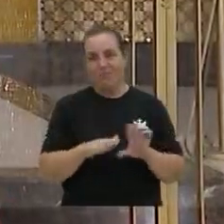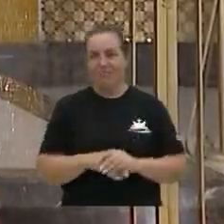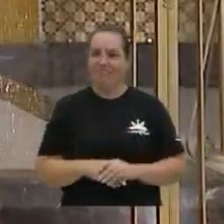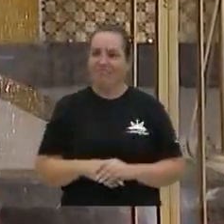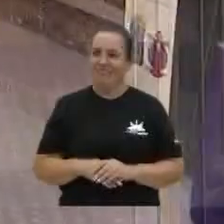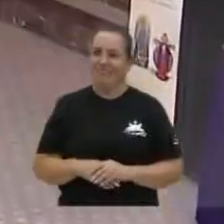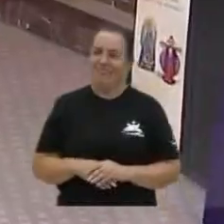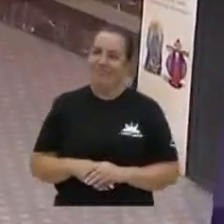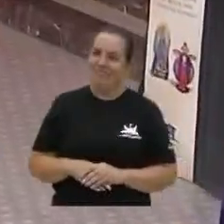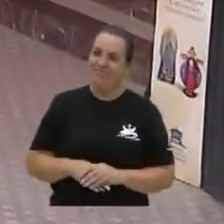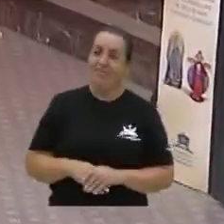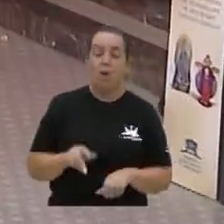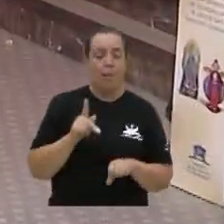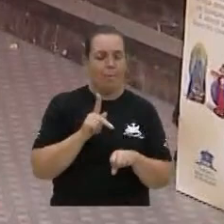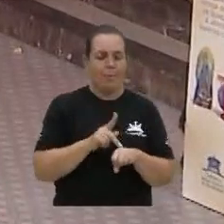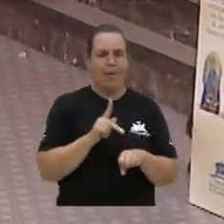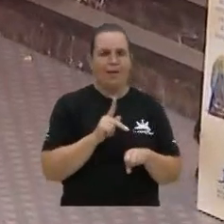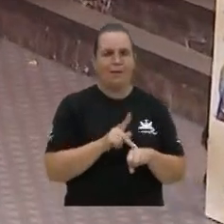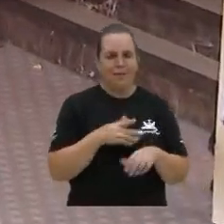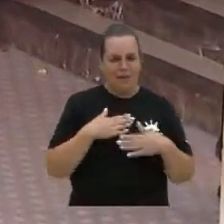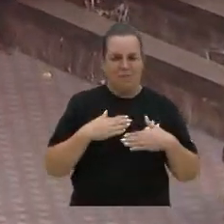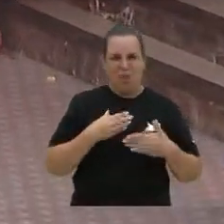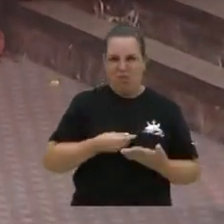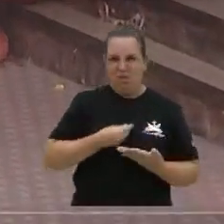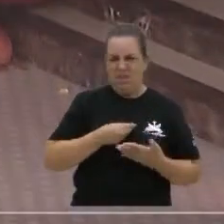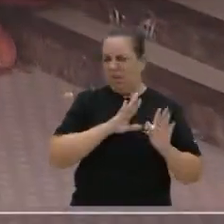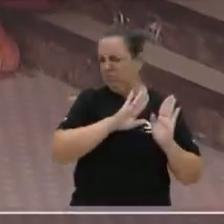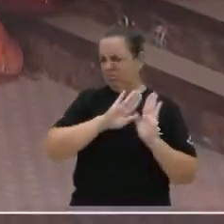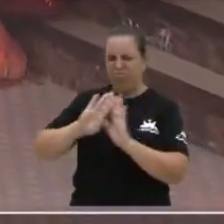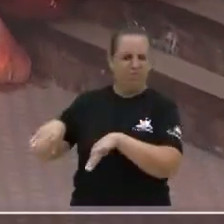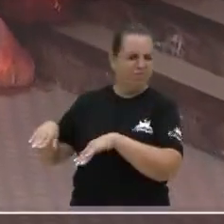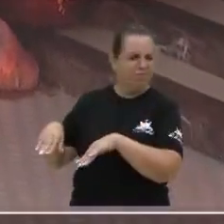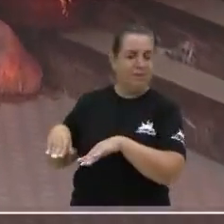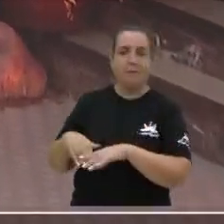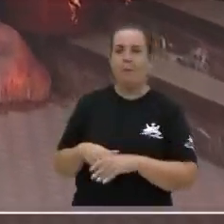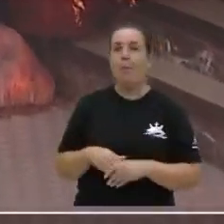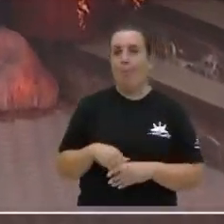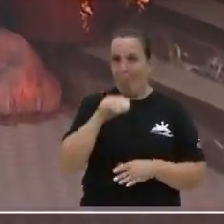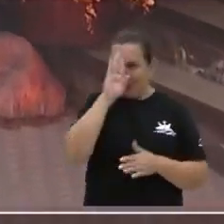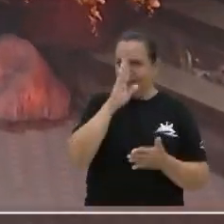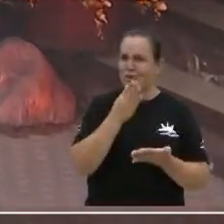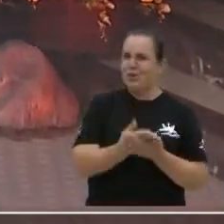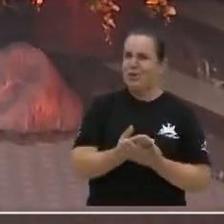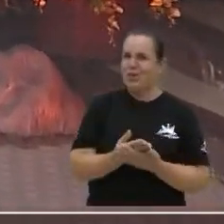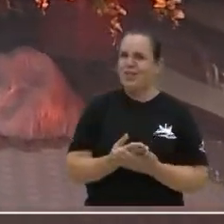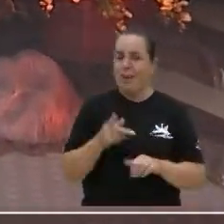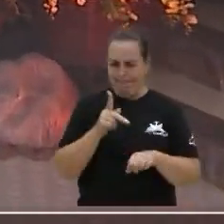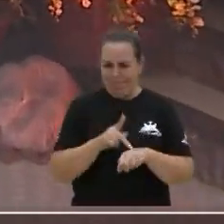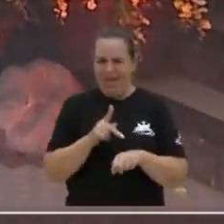Pedras vão rolar da minha vida, acredita nisso.